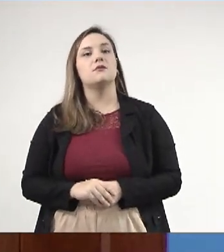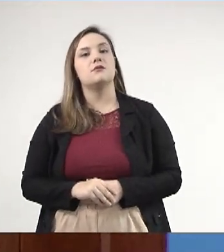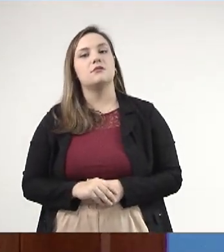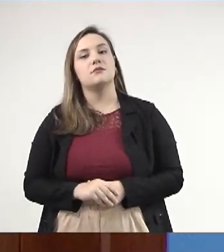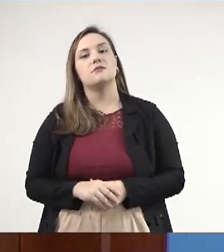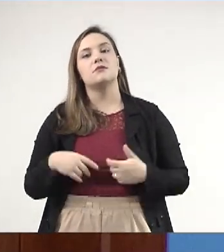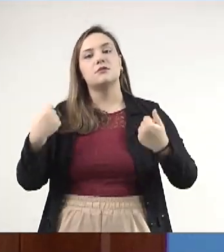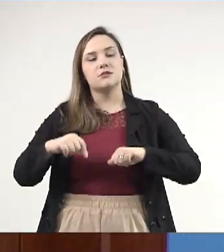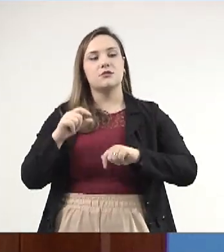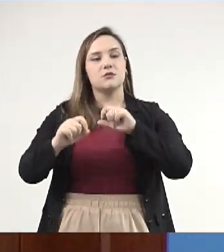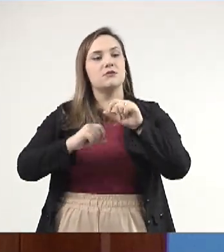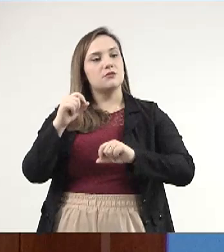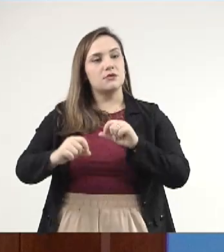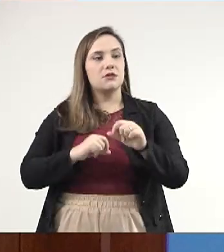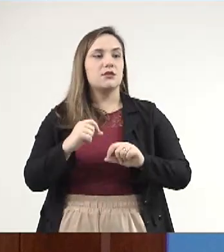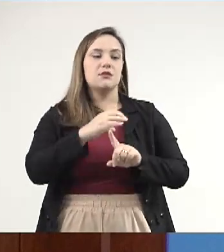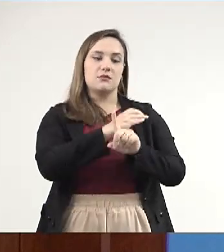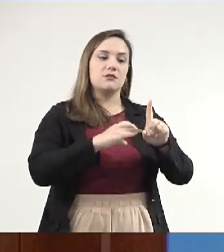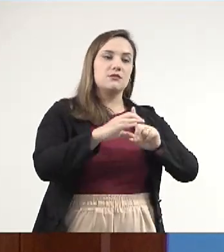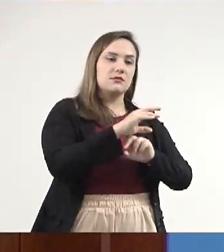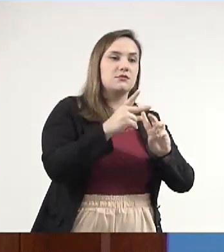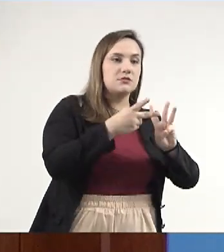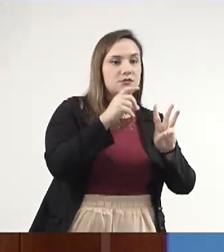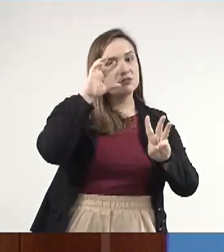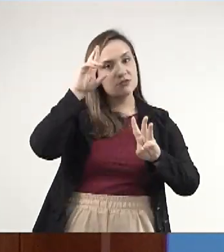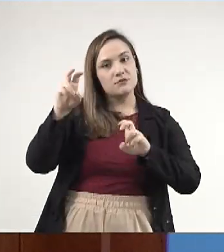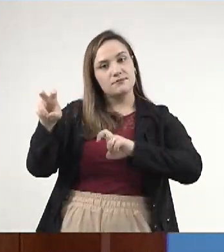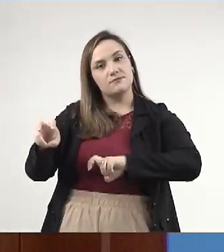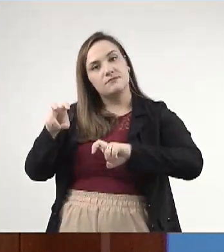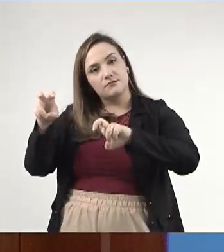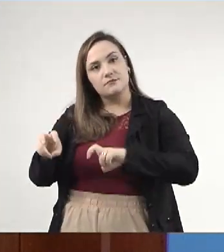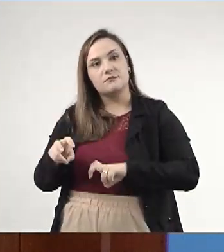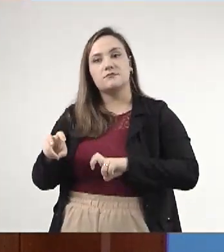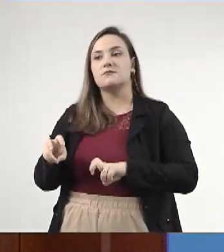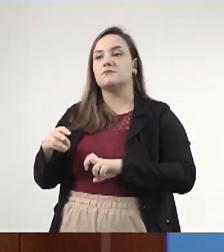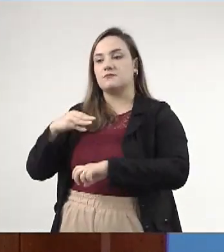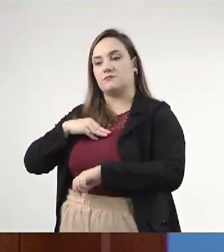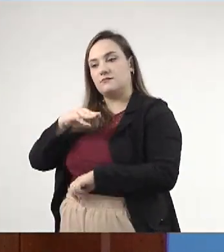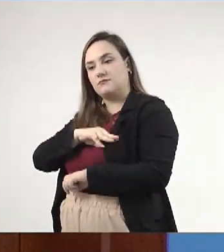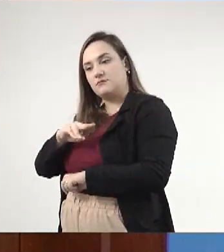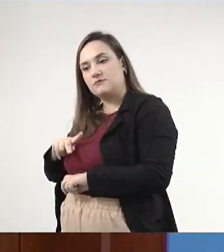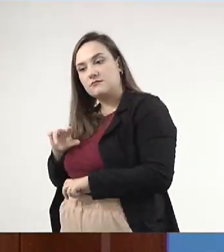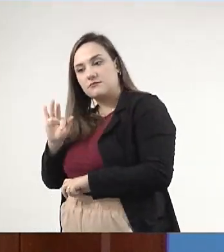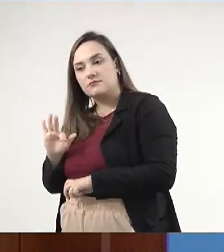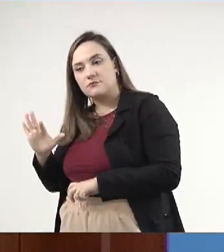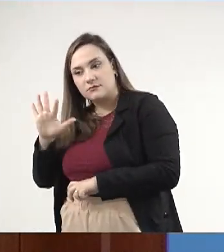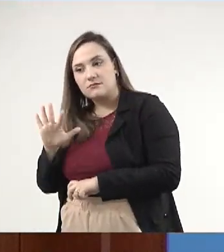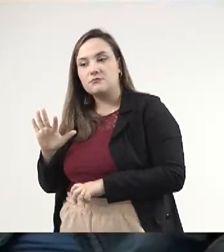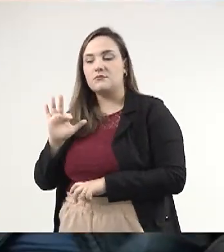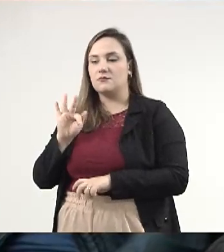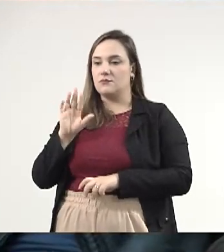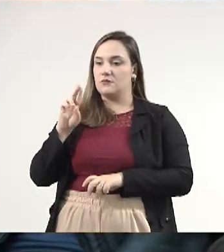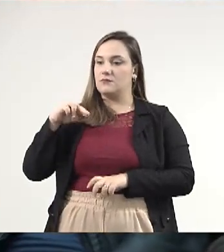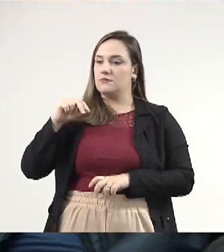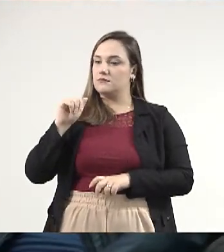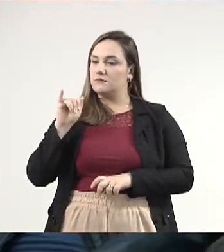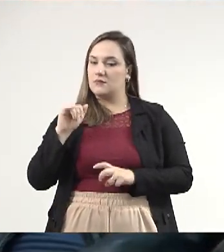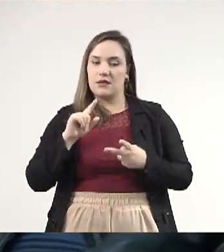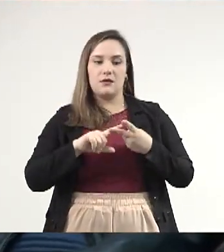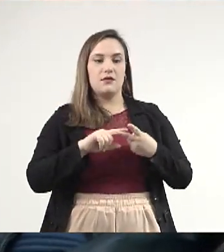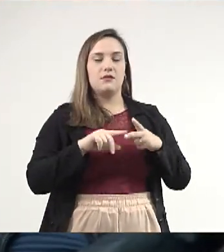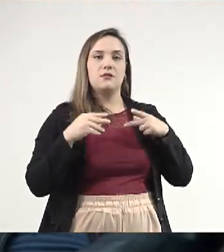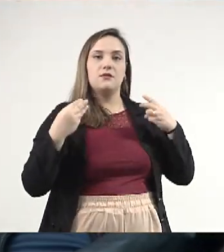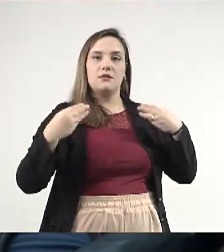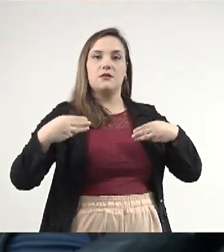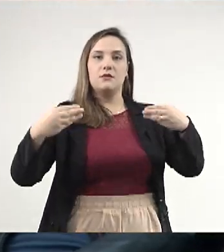envolver aí comunidades indígenas, produtores rurais, Ministério Público Federal, FUNAI, Ministério dos